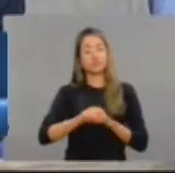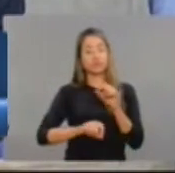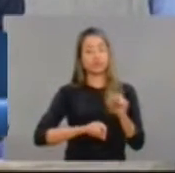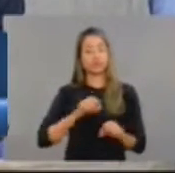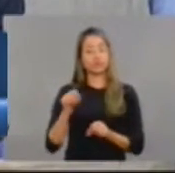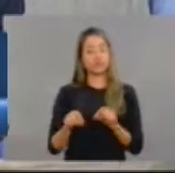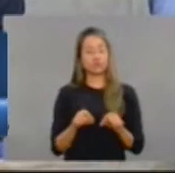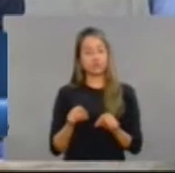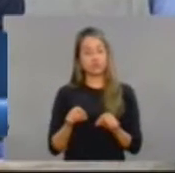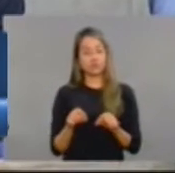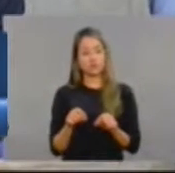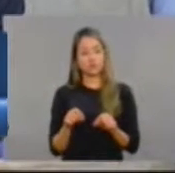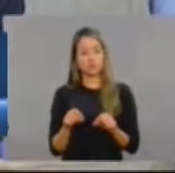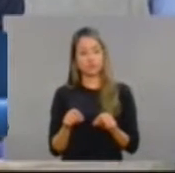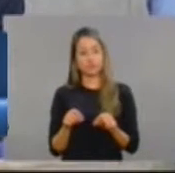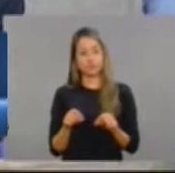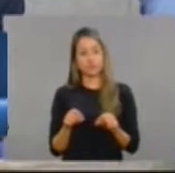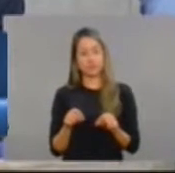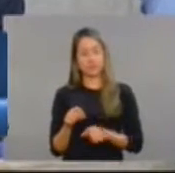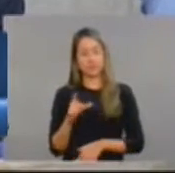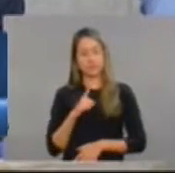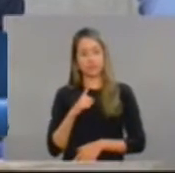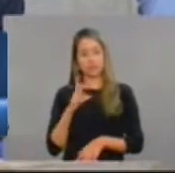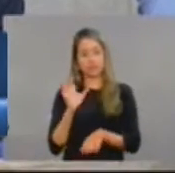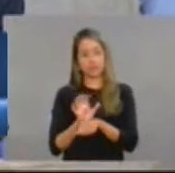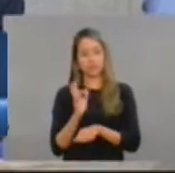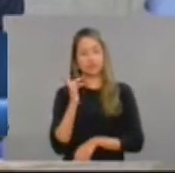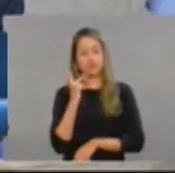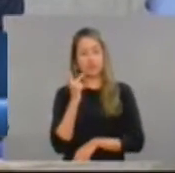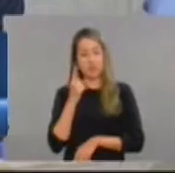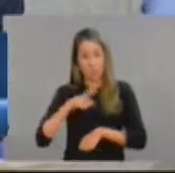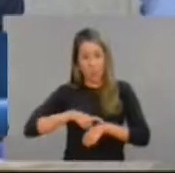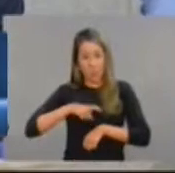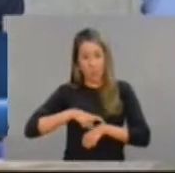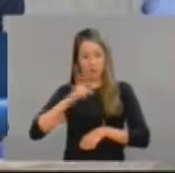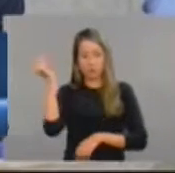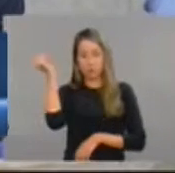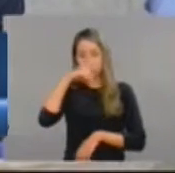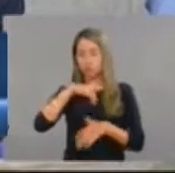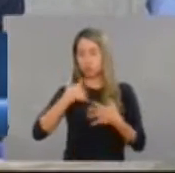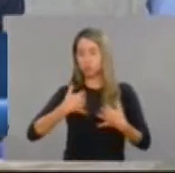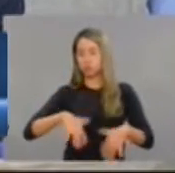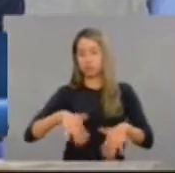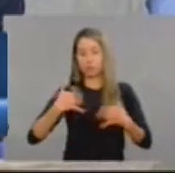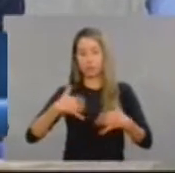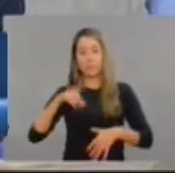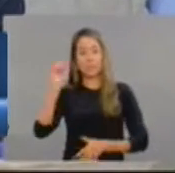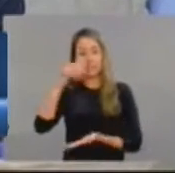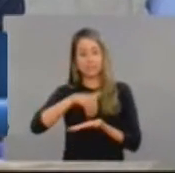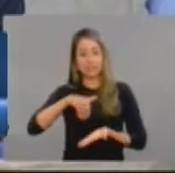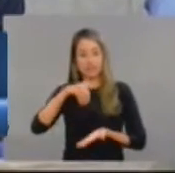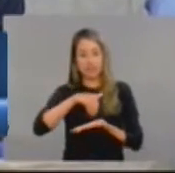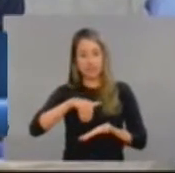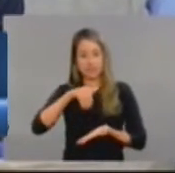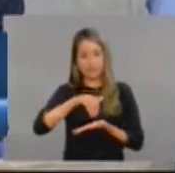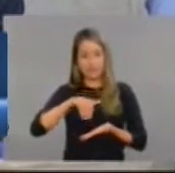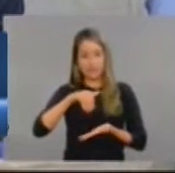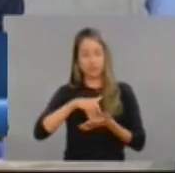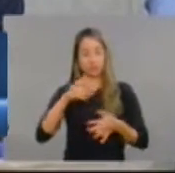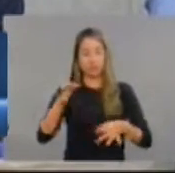do que fosse eh prioritário para o estado Ceará nesse momento de grave crise quanto à secretaria de segur de